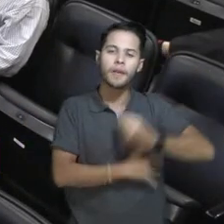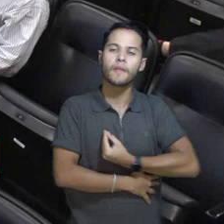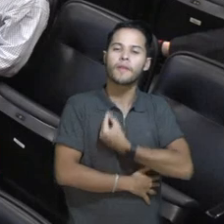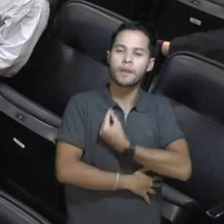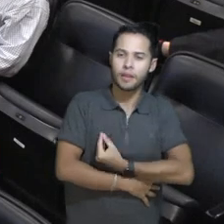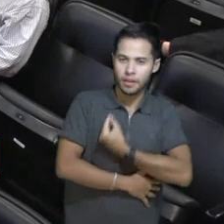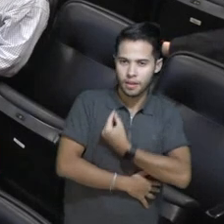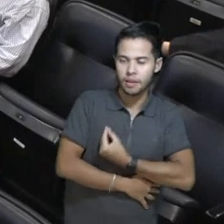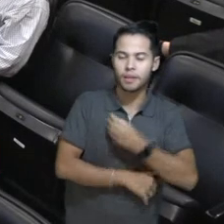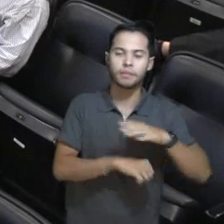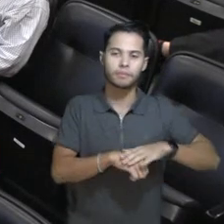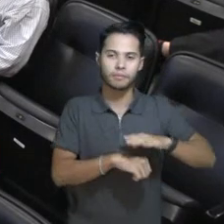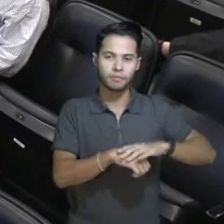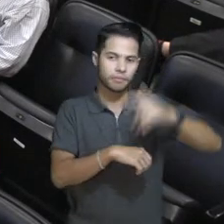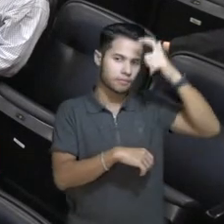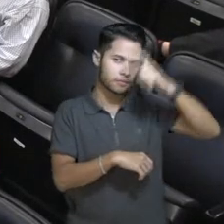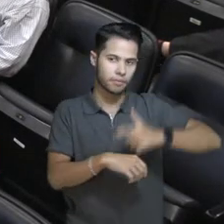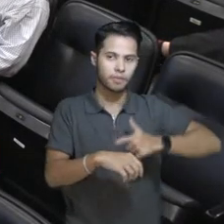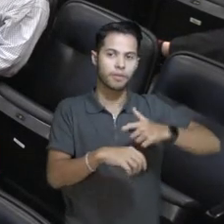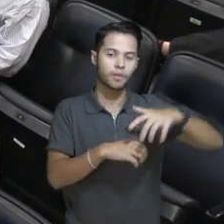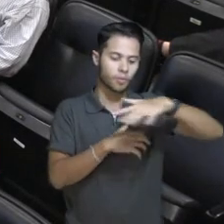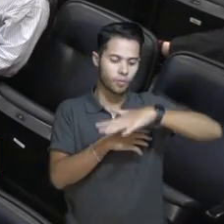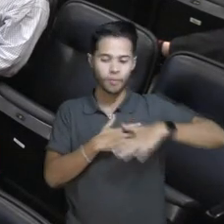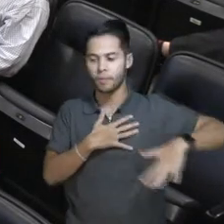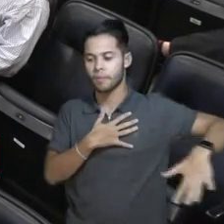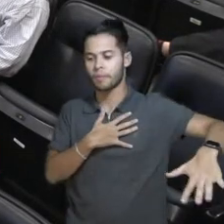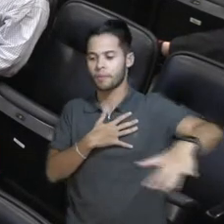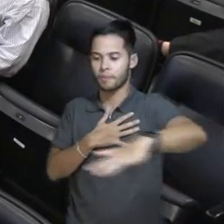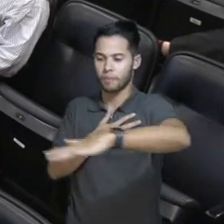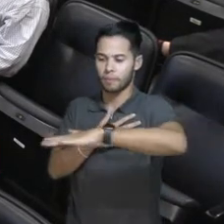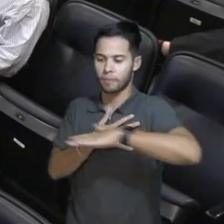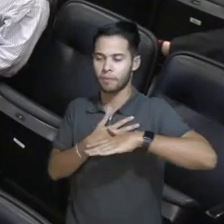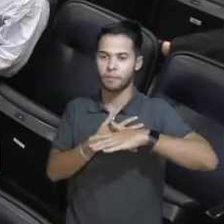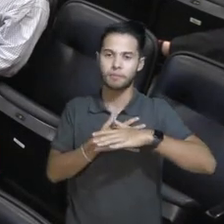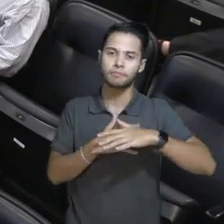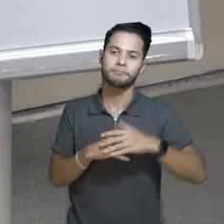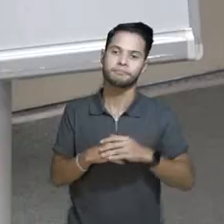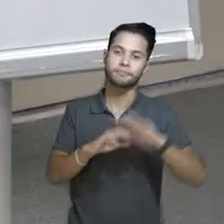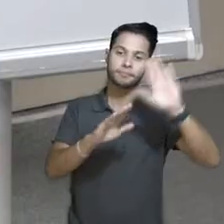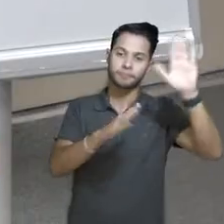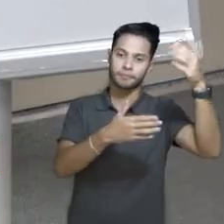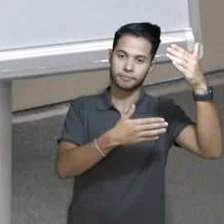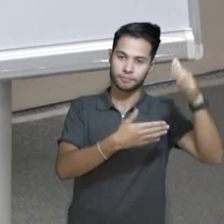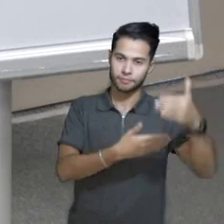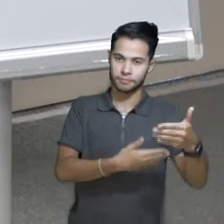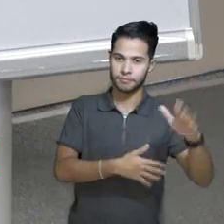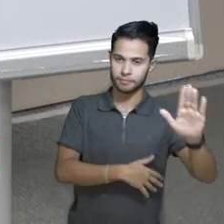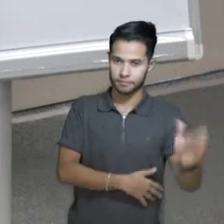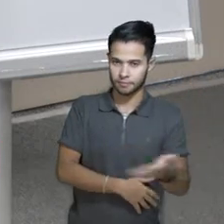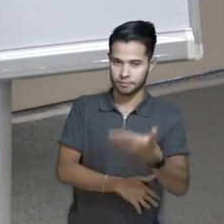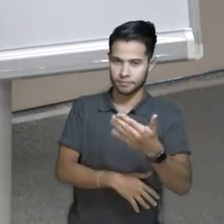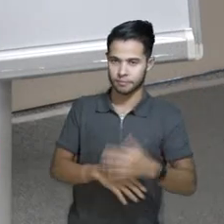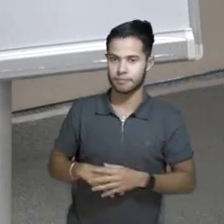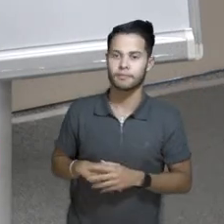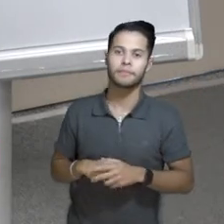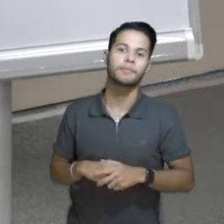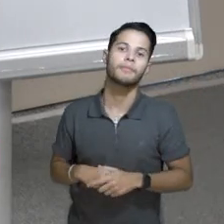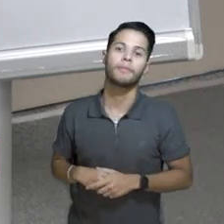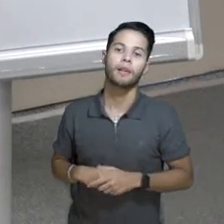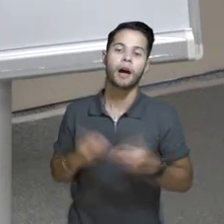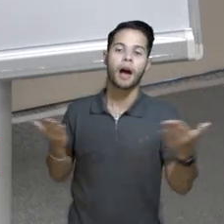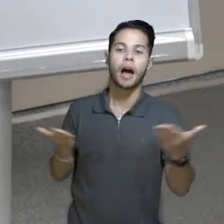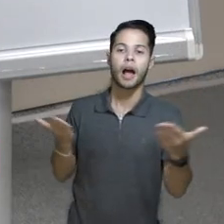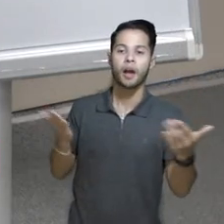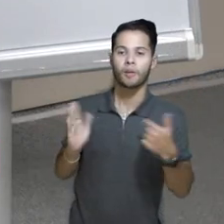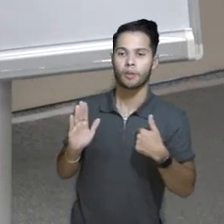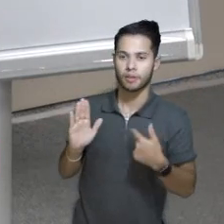que eu tenho com o meio pode passar e aí a gente vai ver eu vou me at